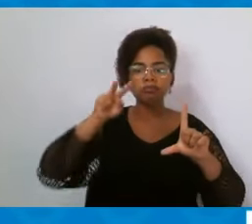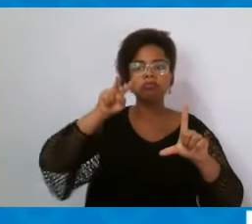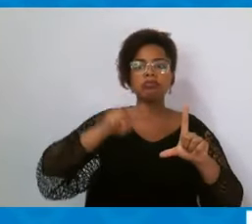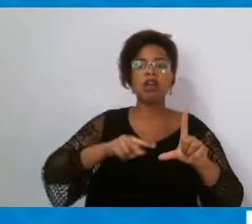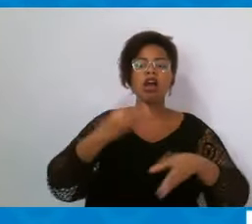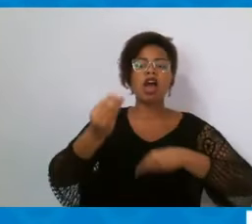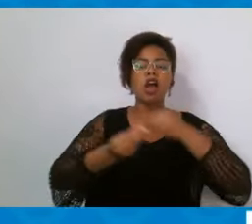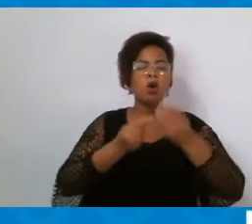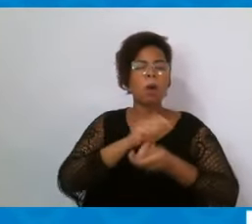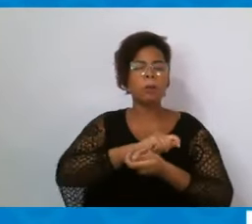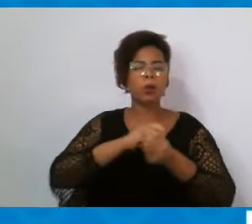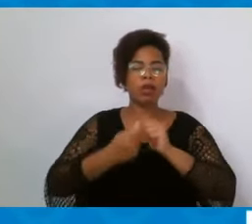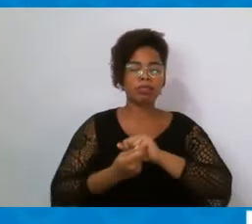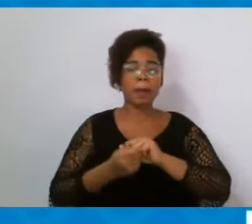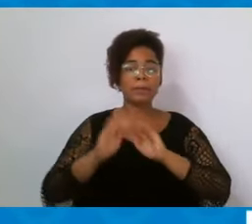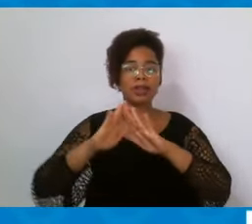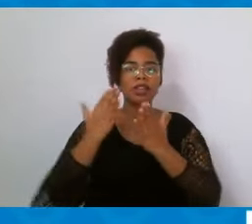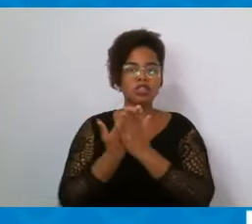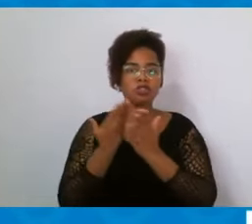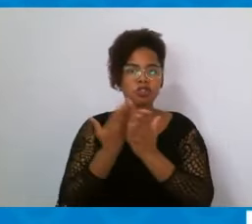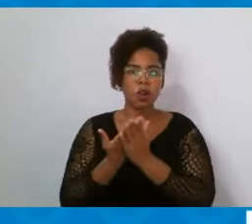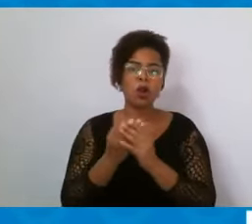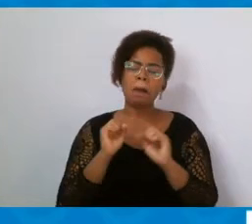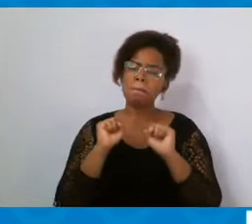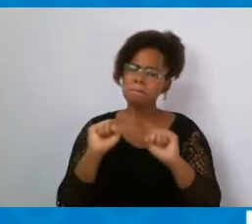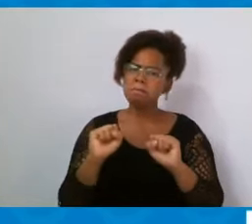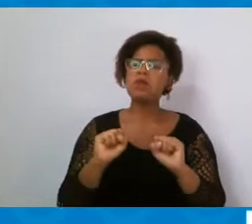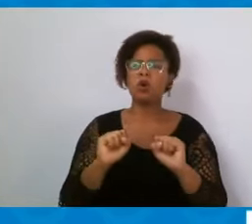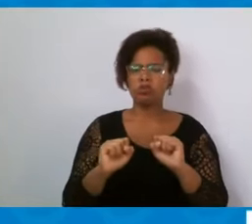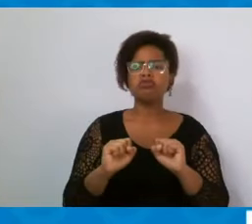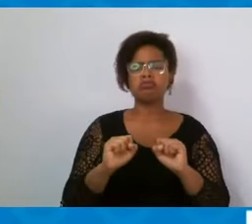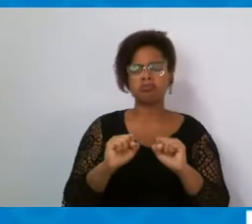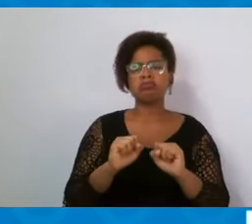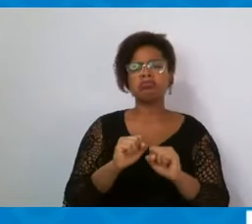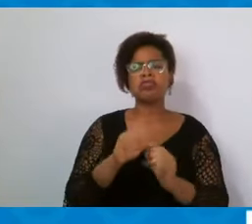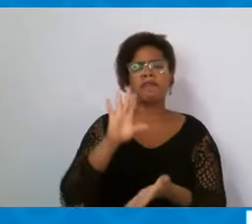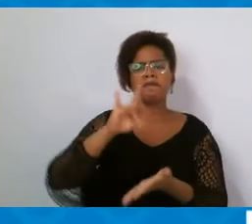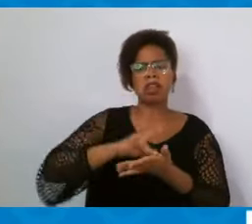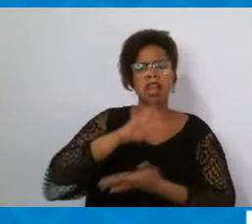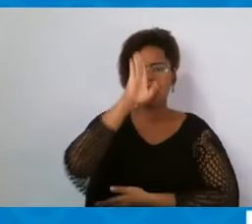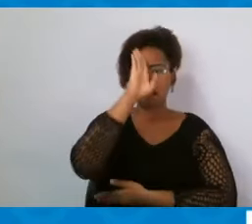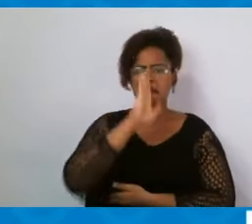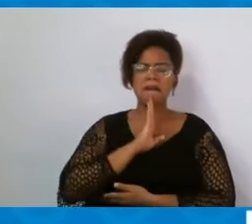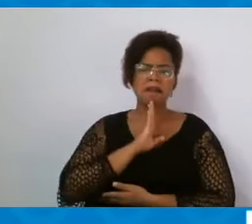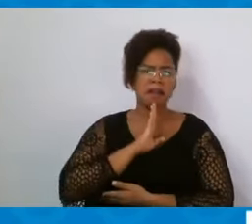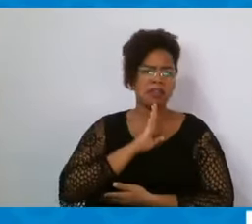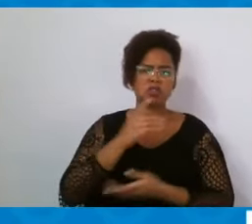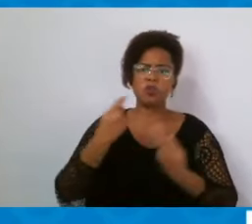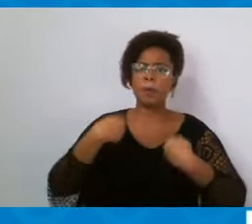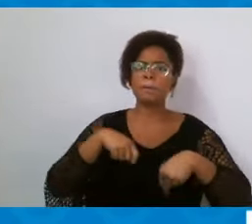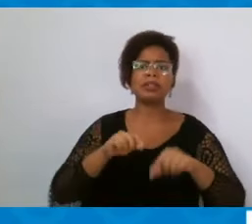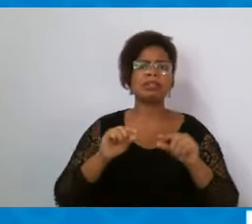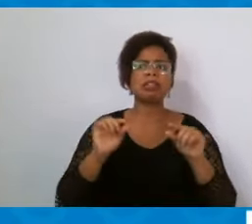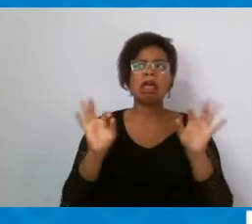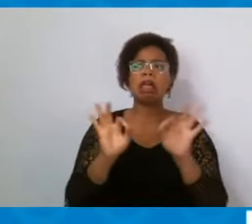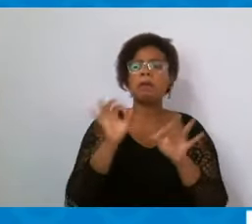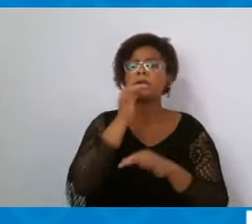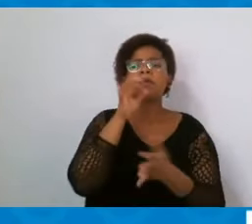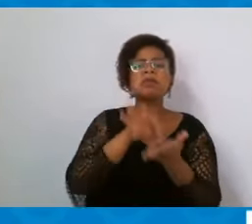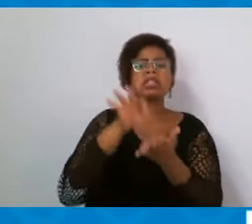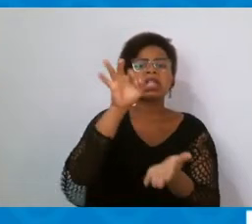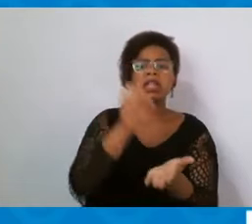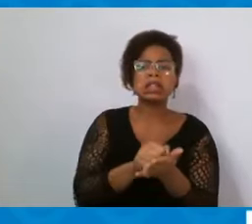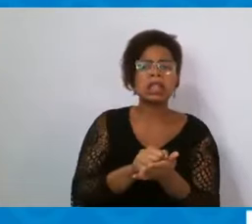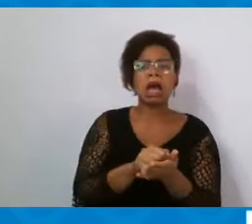dizer, é uma licença gratuita, não tem nenhum, nada, você não precisa nem se inscrever em nada, você vai lá,